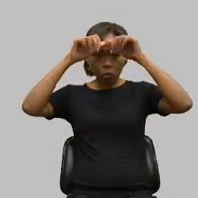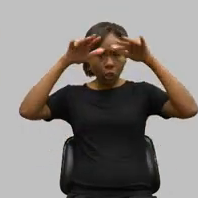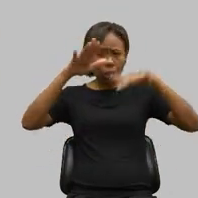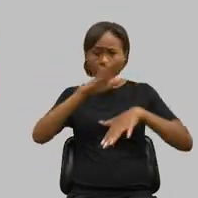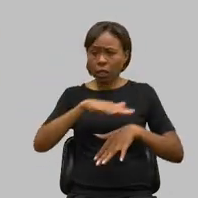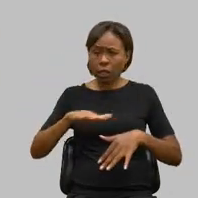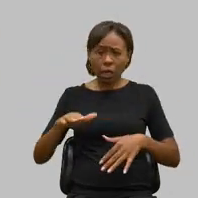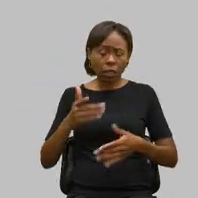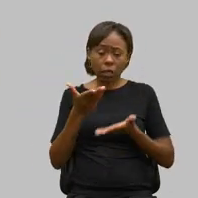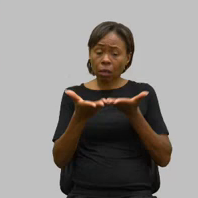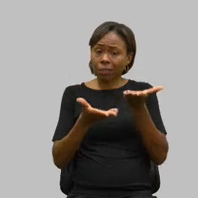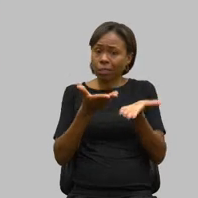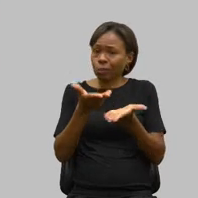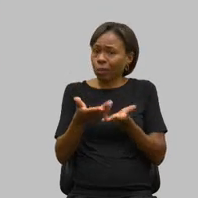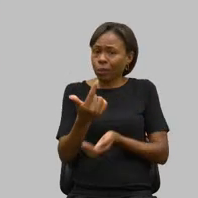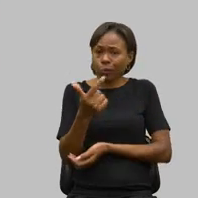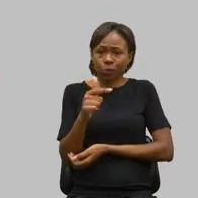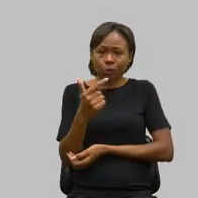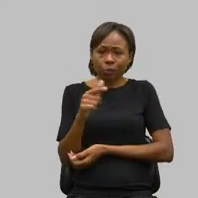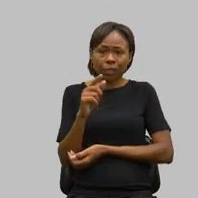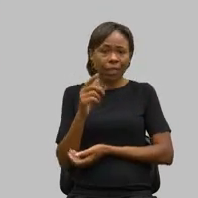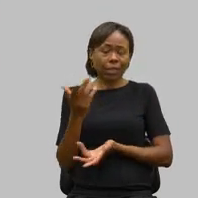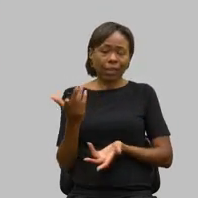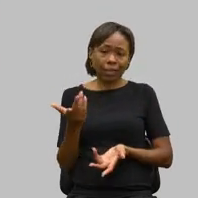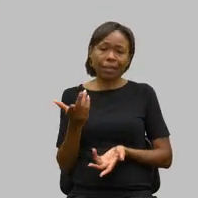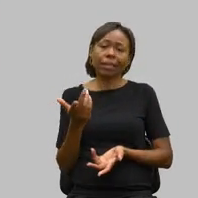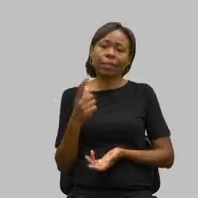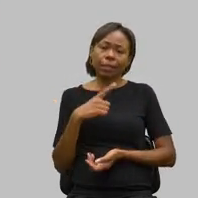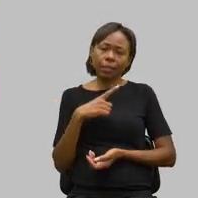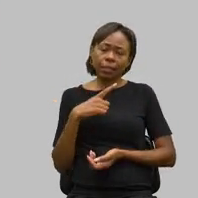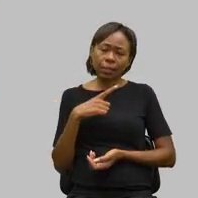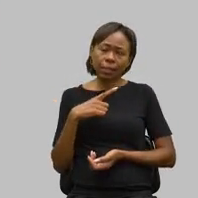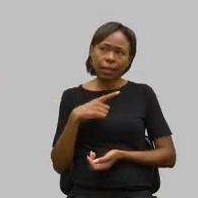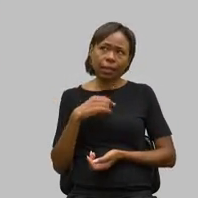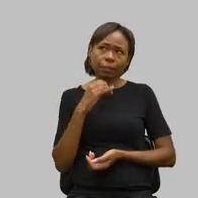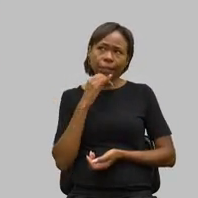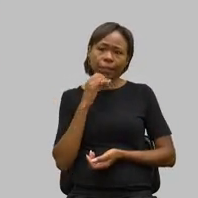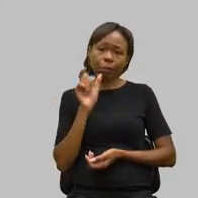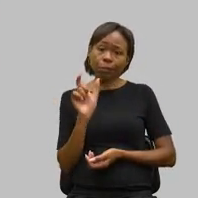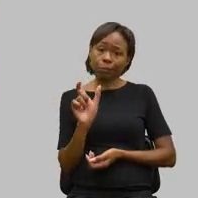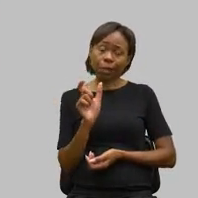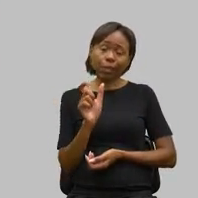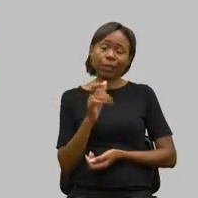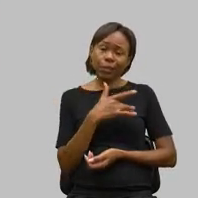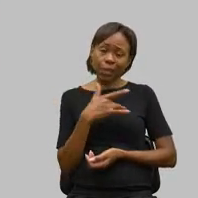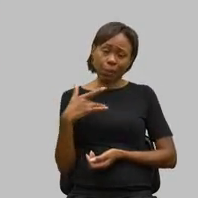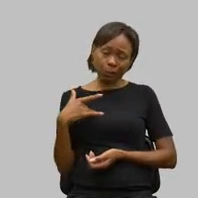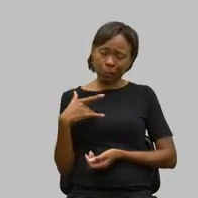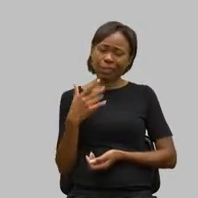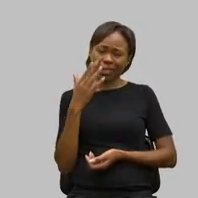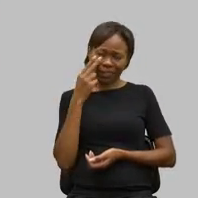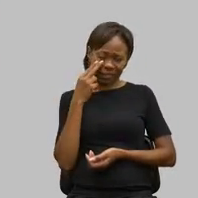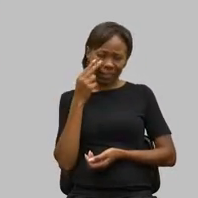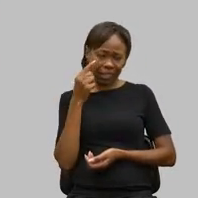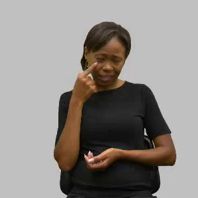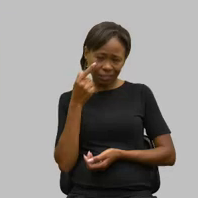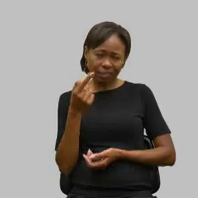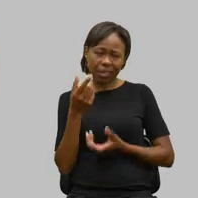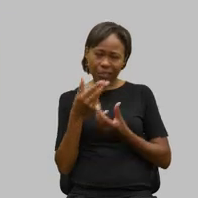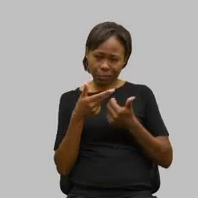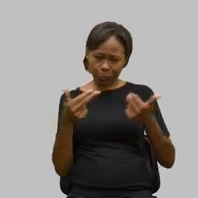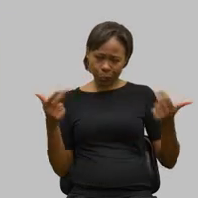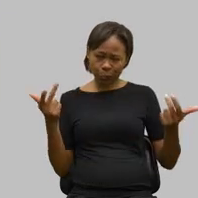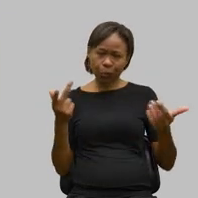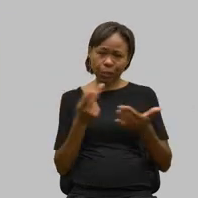principalmente quando você vem falar de números que são relatados de plano de saúde. Mas eu gostaria de saber da sensibilidade do governo do